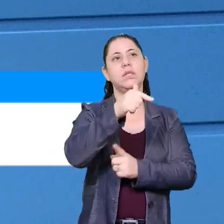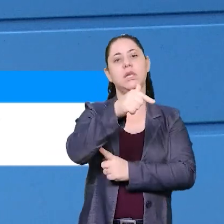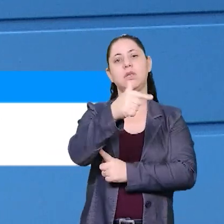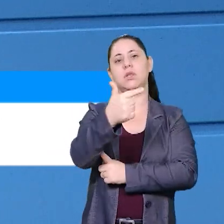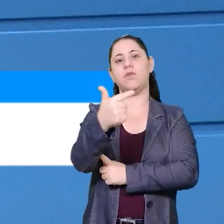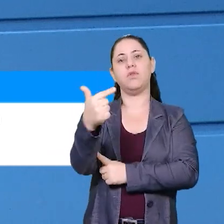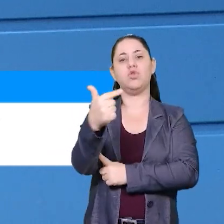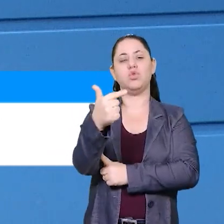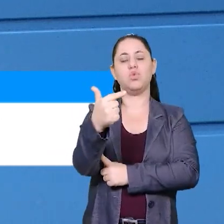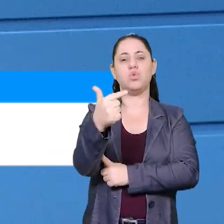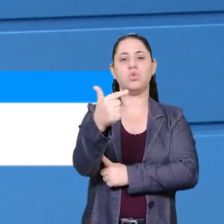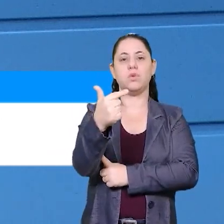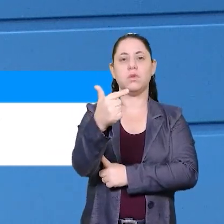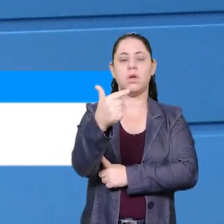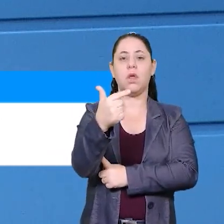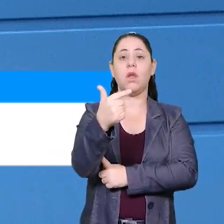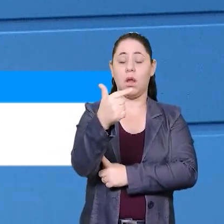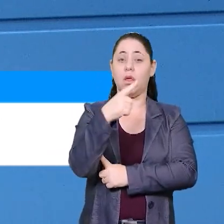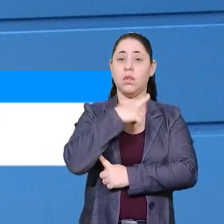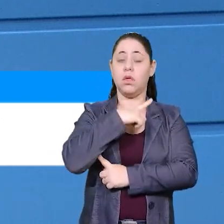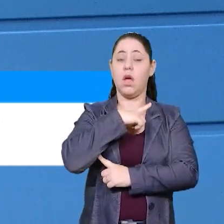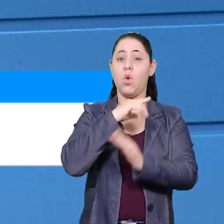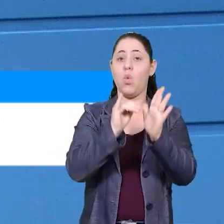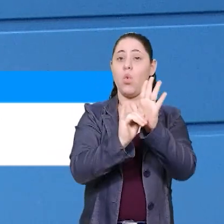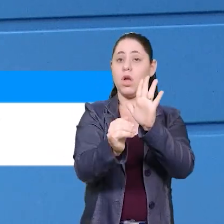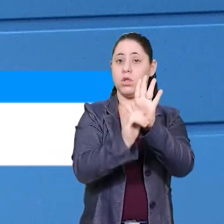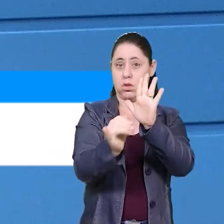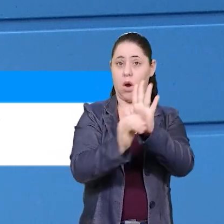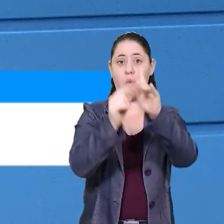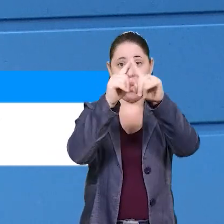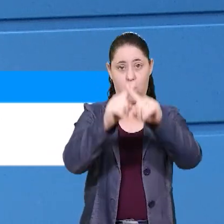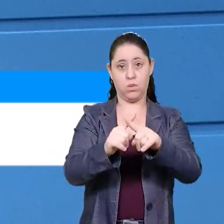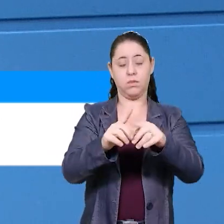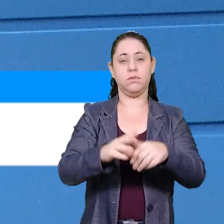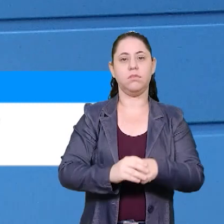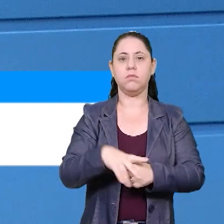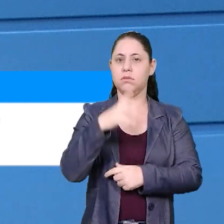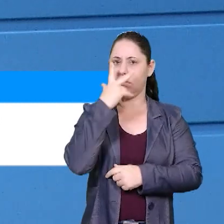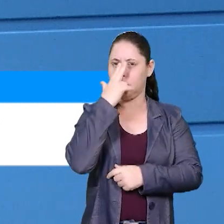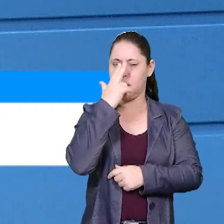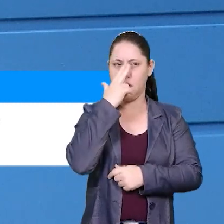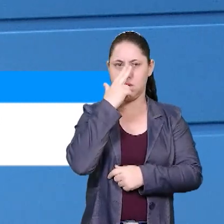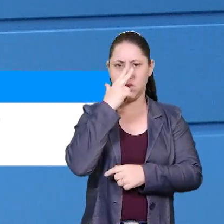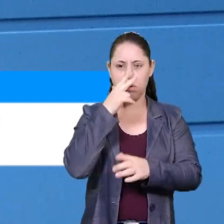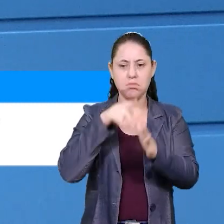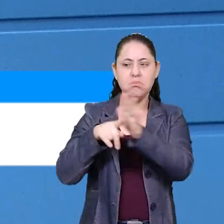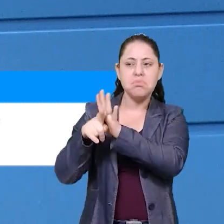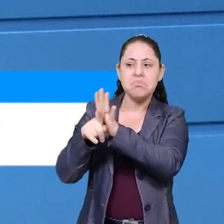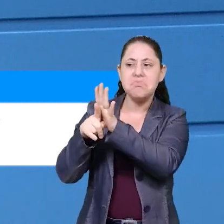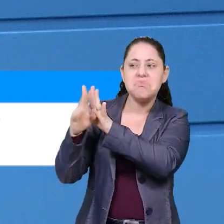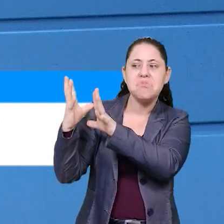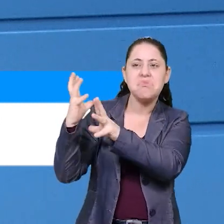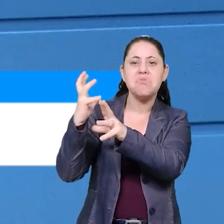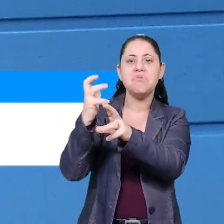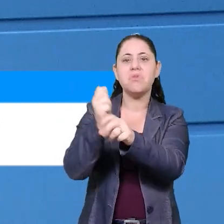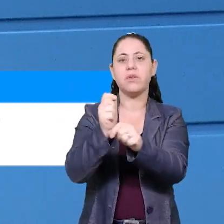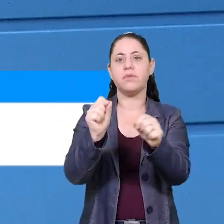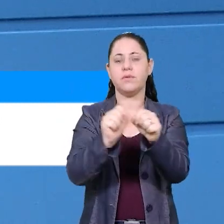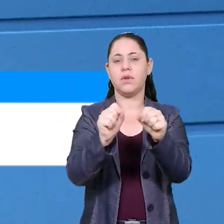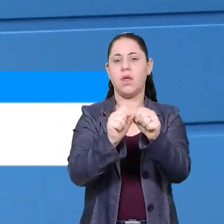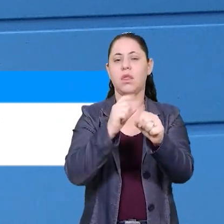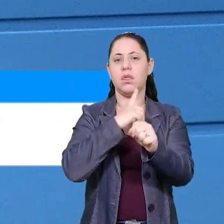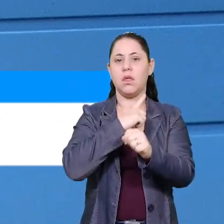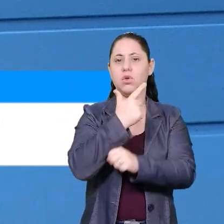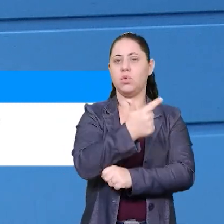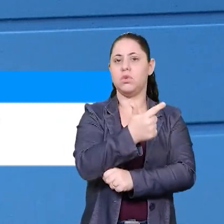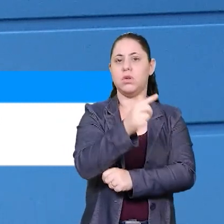aquelas vagas, 722 vagas que foram publicadas no edital do concurso. Me parece que, pelo levantamento que